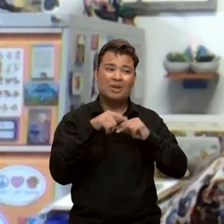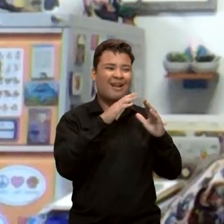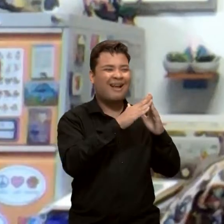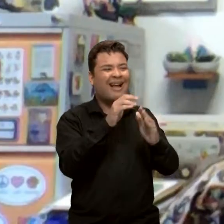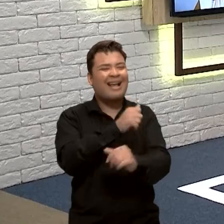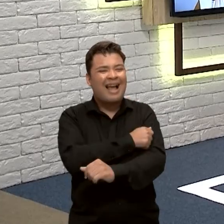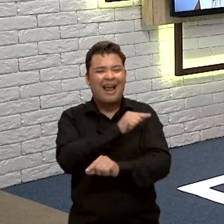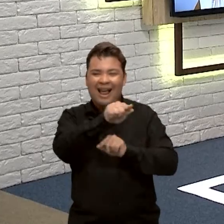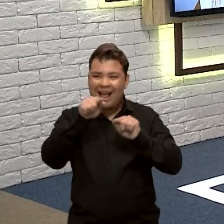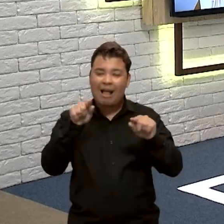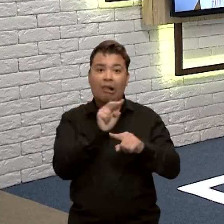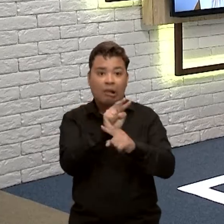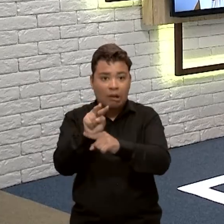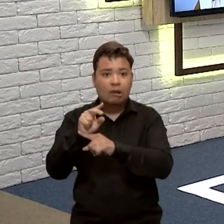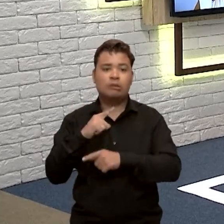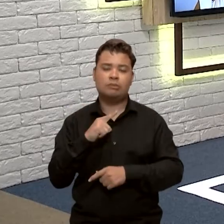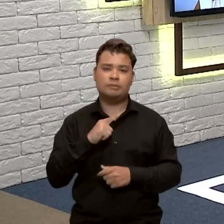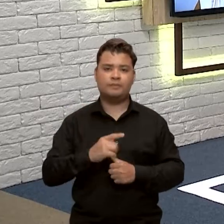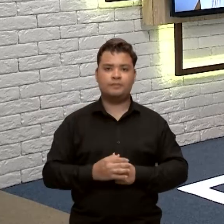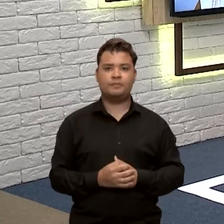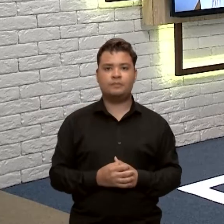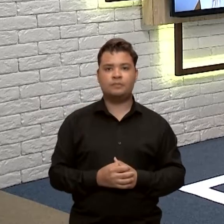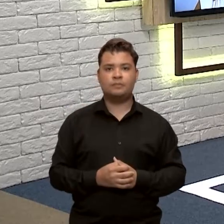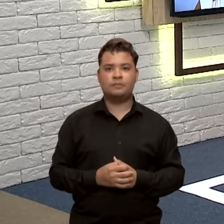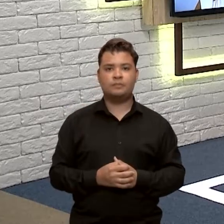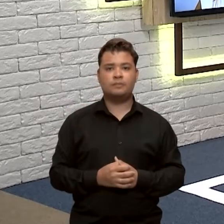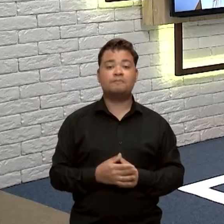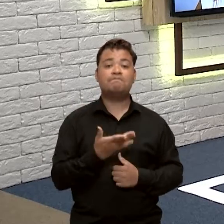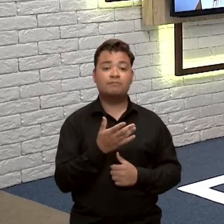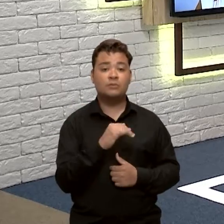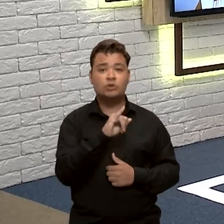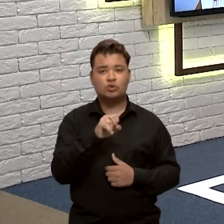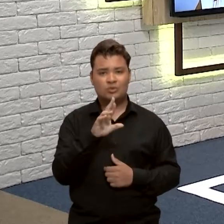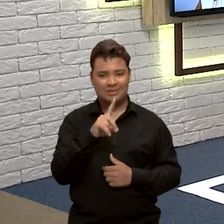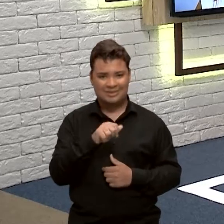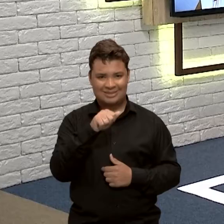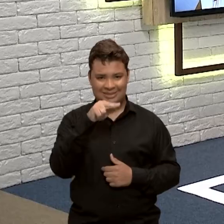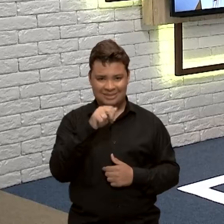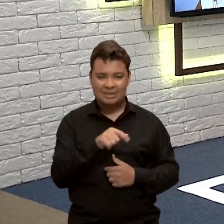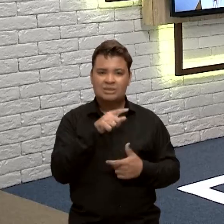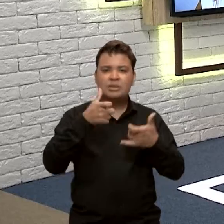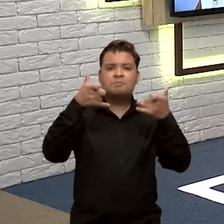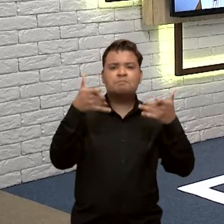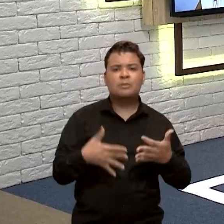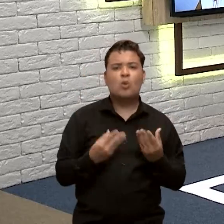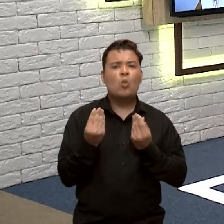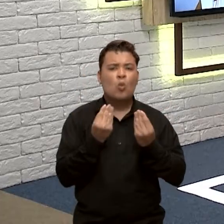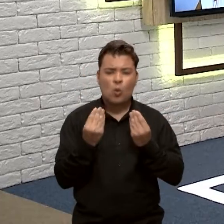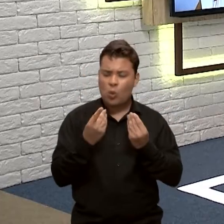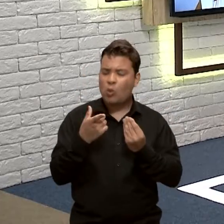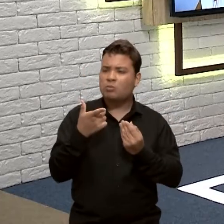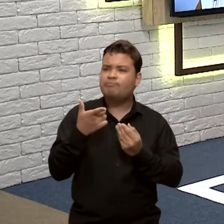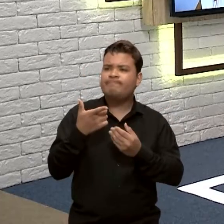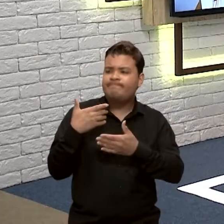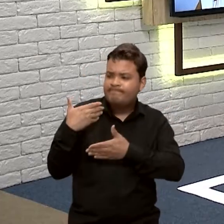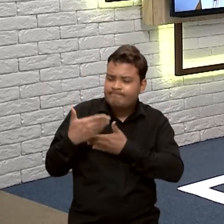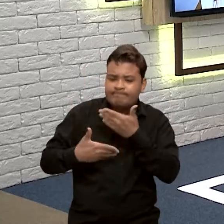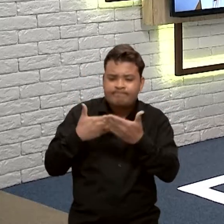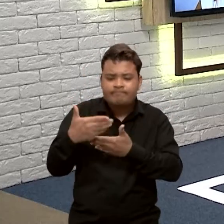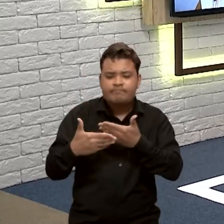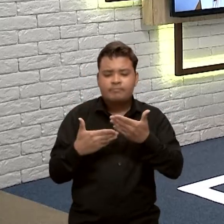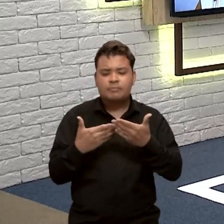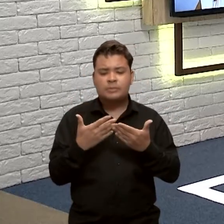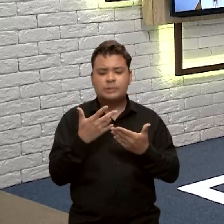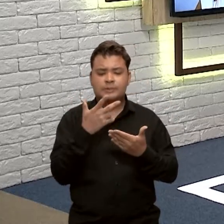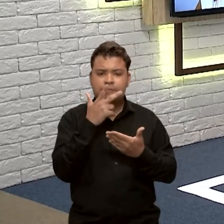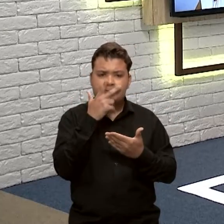casas. Bom, Jordana, queria que você explicasse para a gente como que é esse processo de, não poderia dizer, talvez